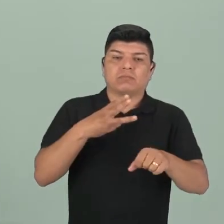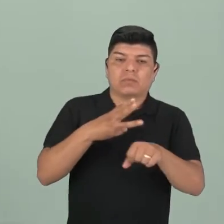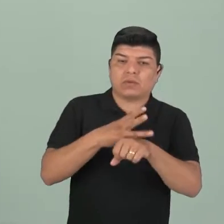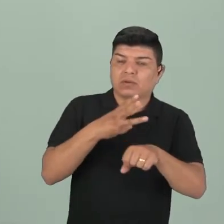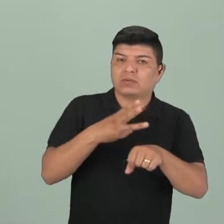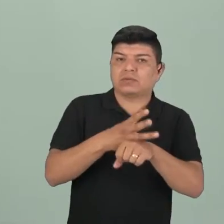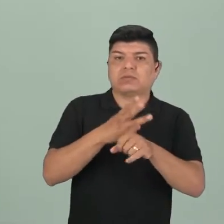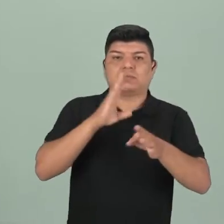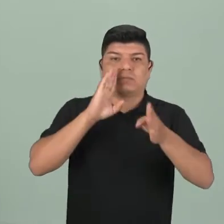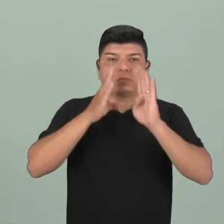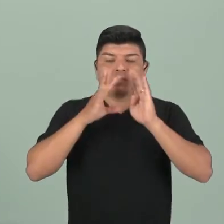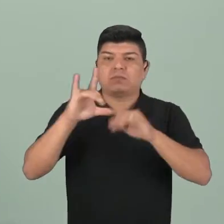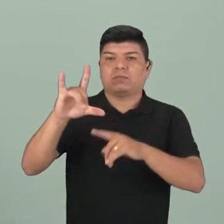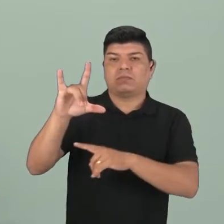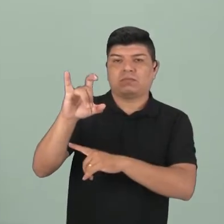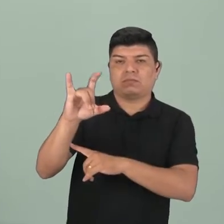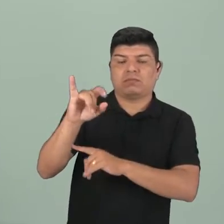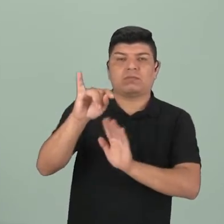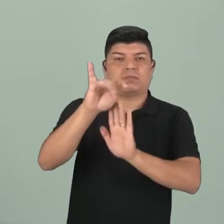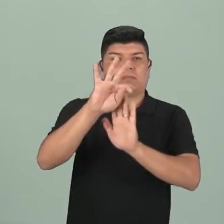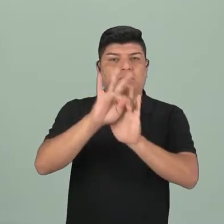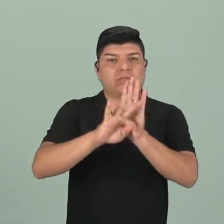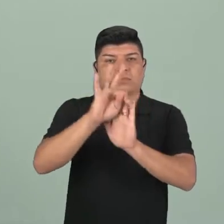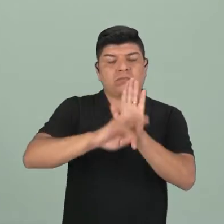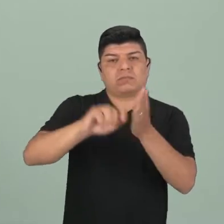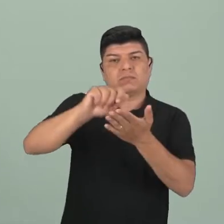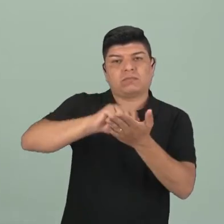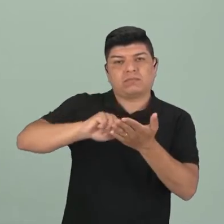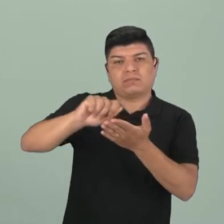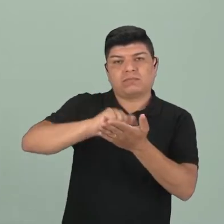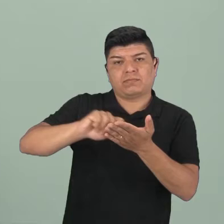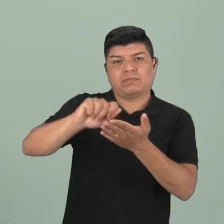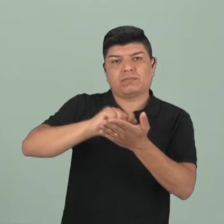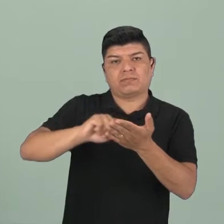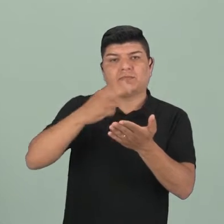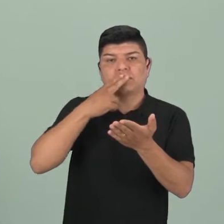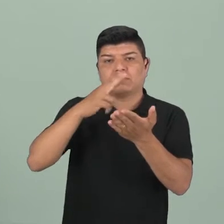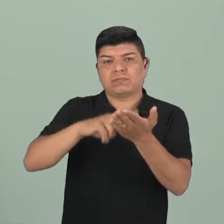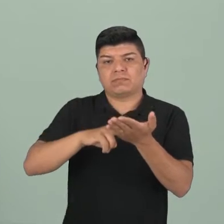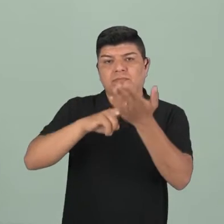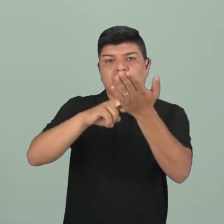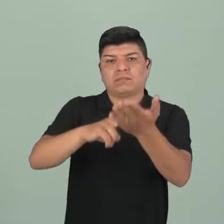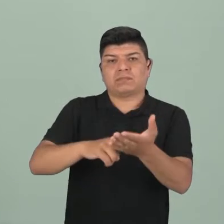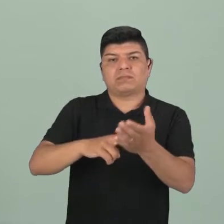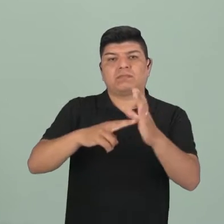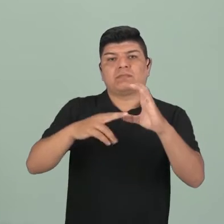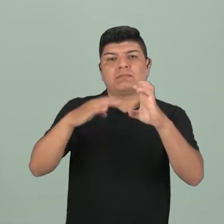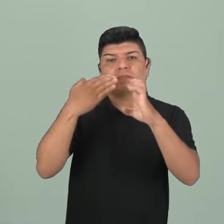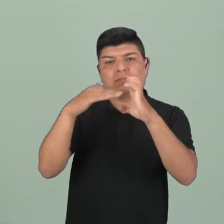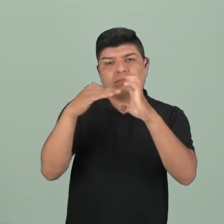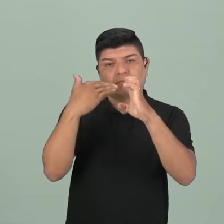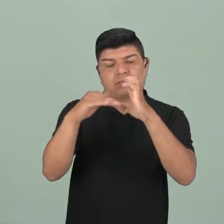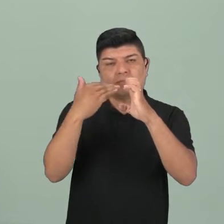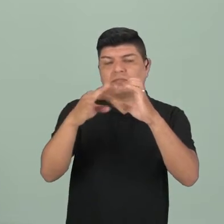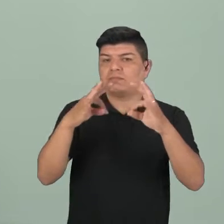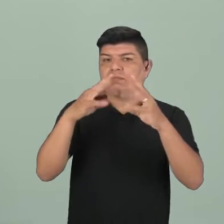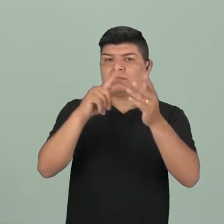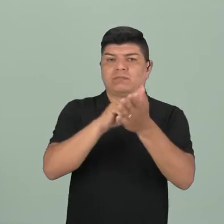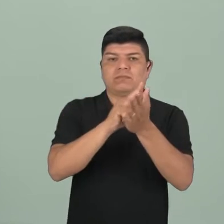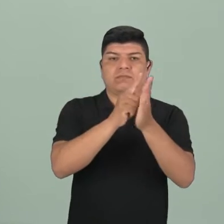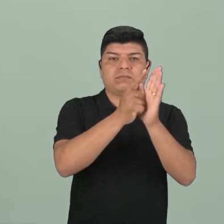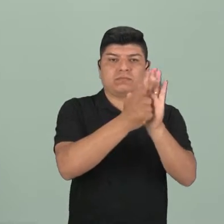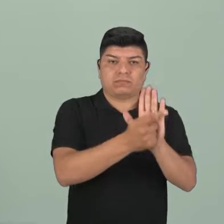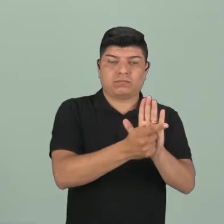Facebook, Instagram, texto escrito, cartinha, bilhete, né? E-mail, tudo isso são gêneros discursivos, né? São